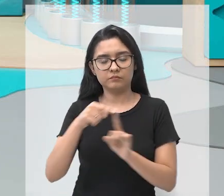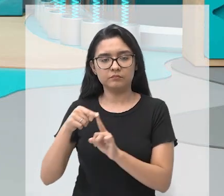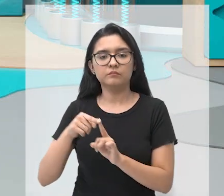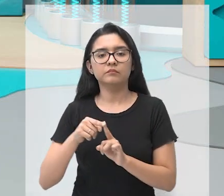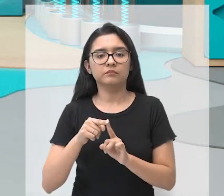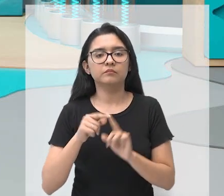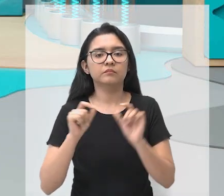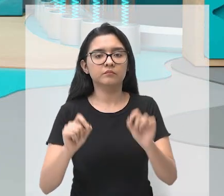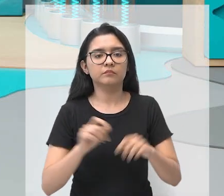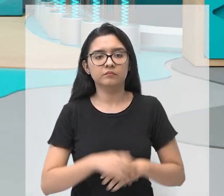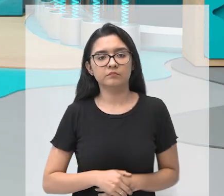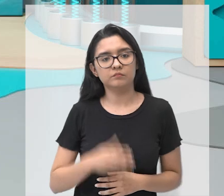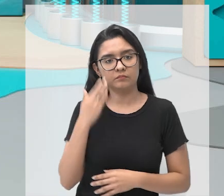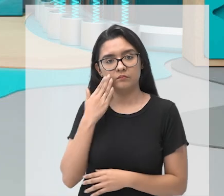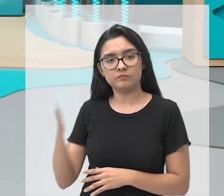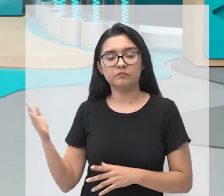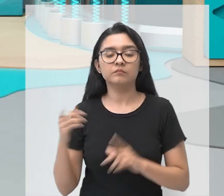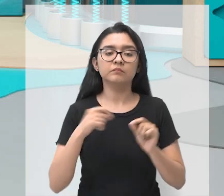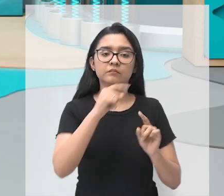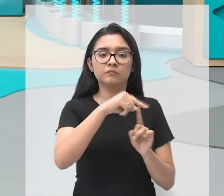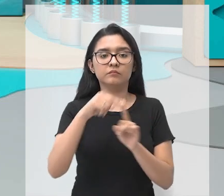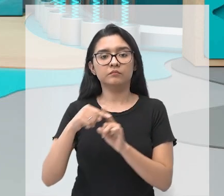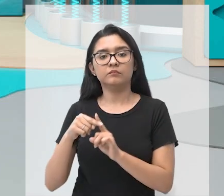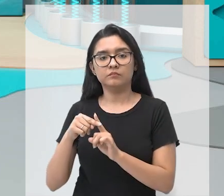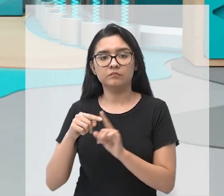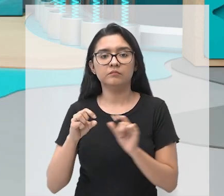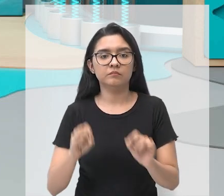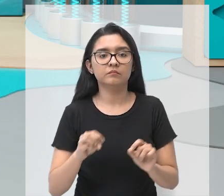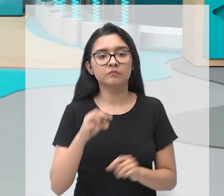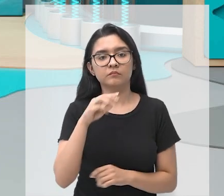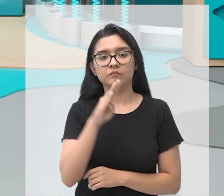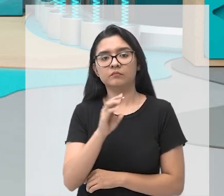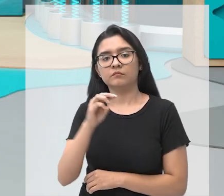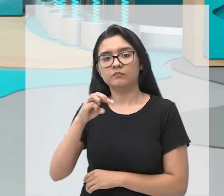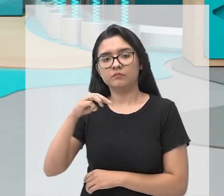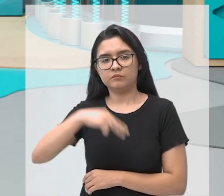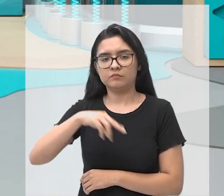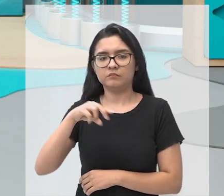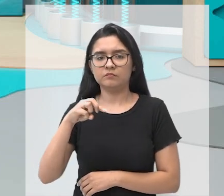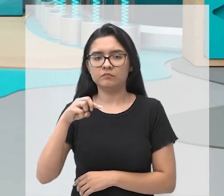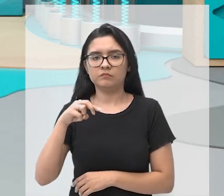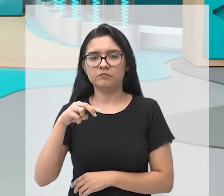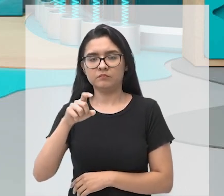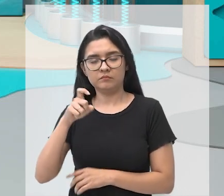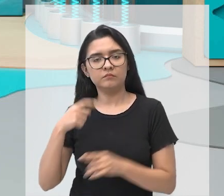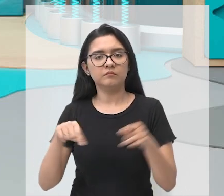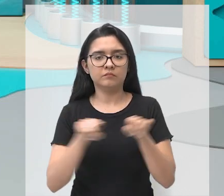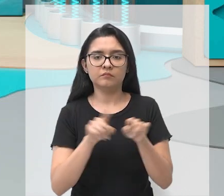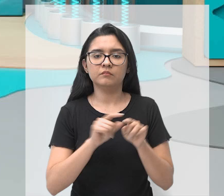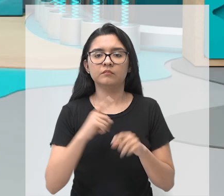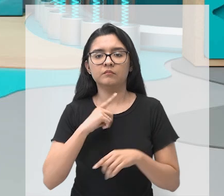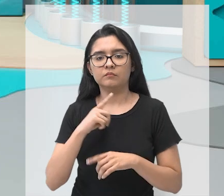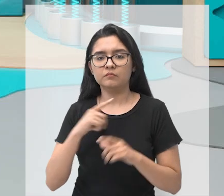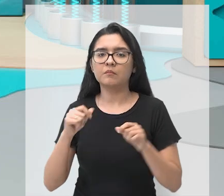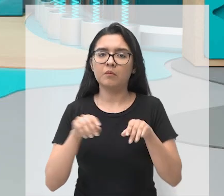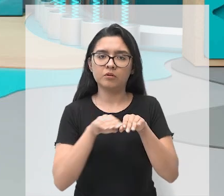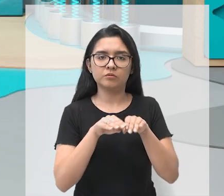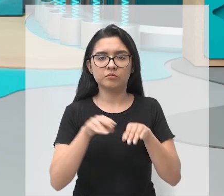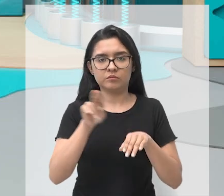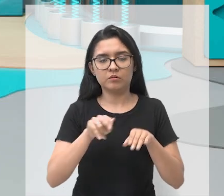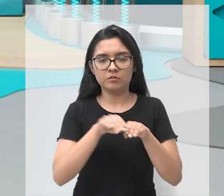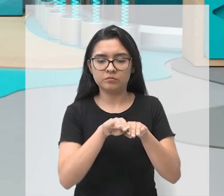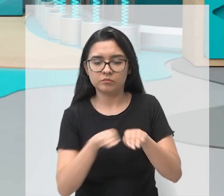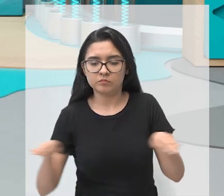o freestyle, nessa modalidade os ciclistas eles fazem ali sequências de manobras que podem ser feitas em terreno